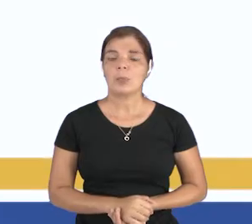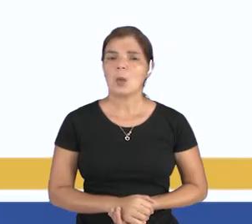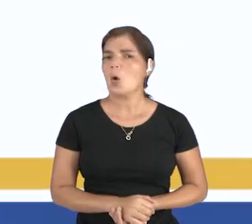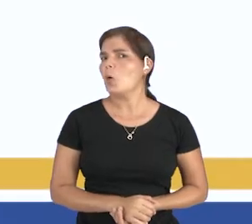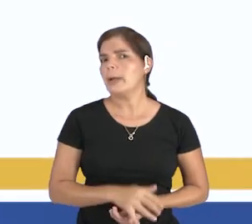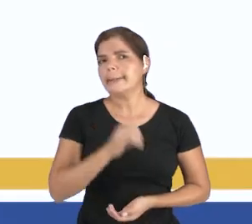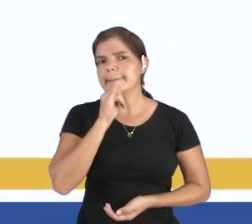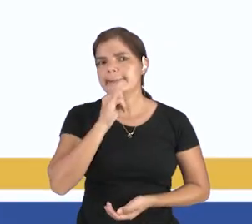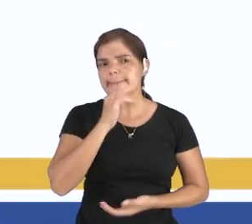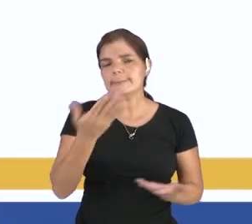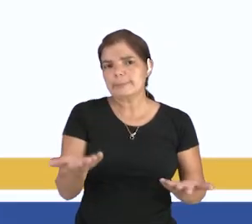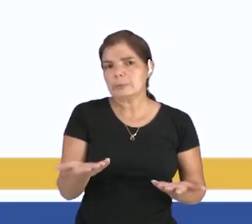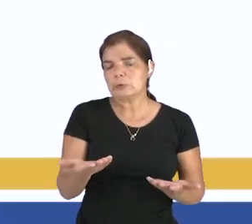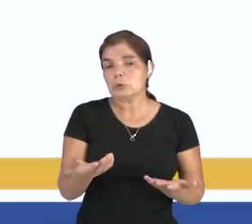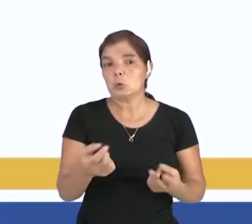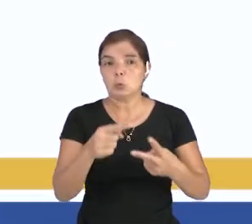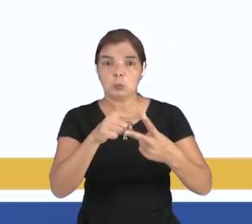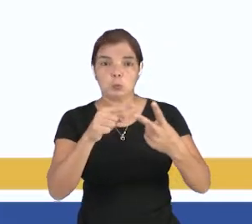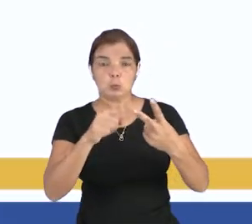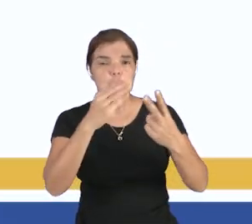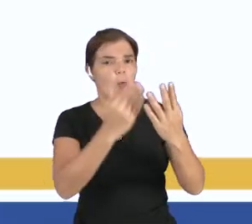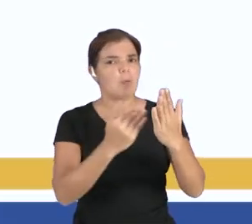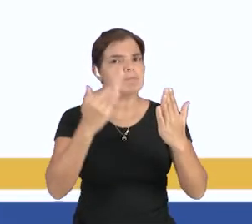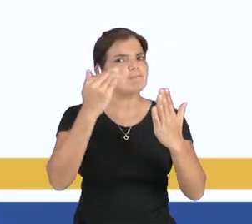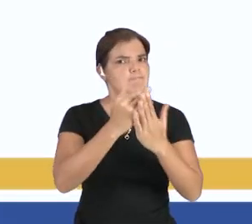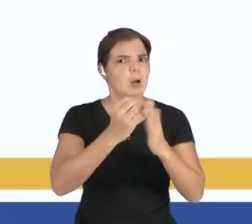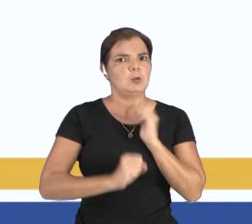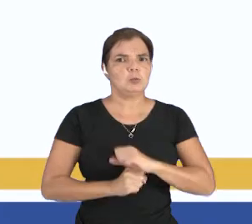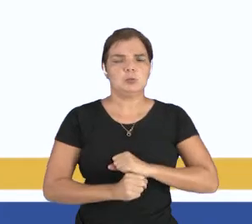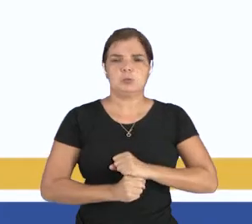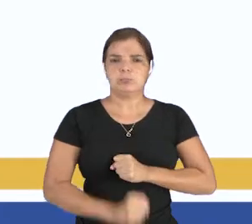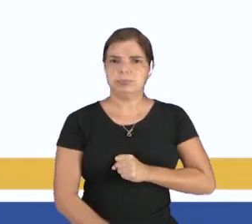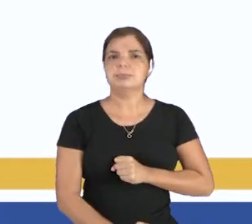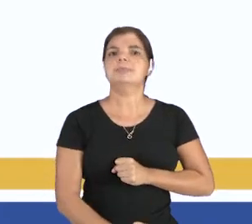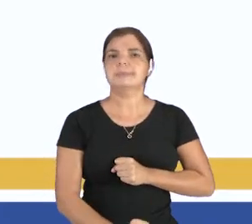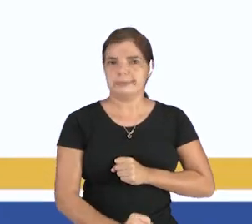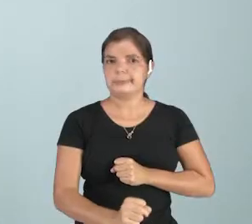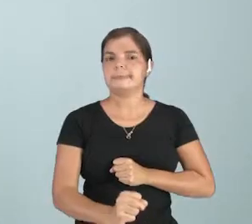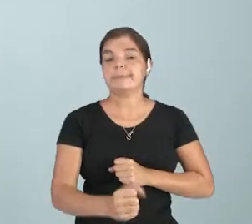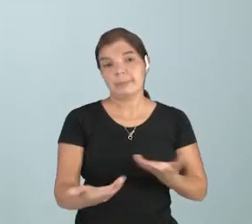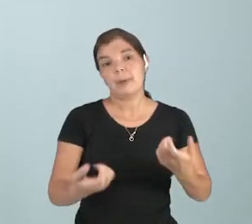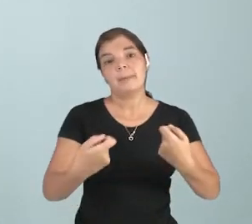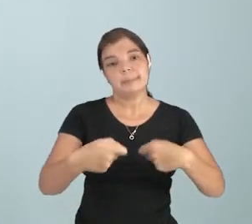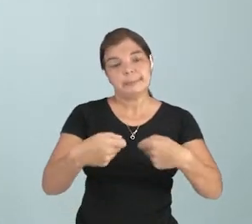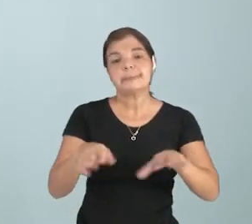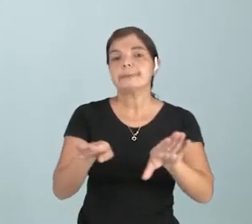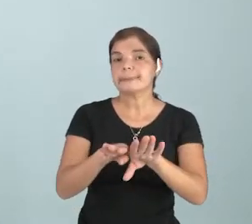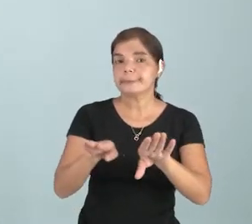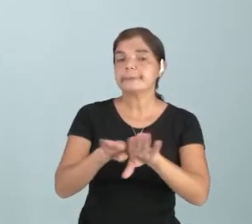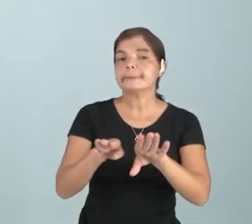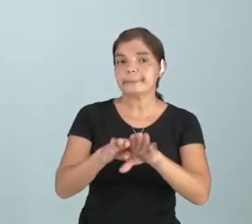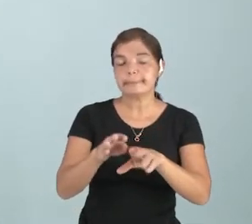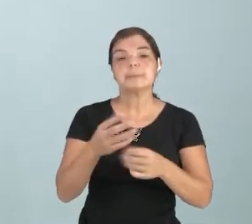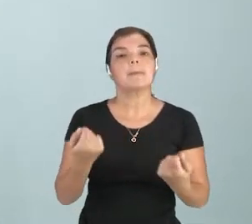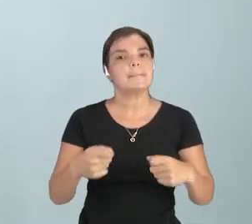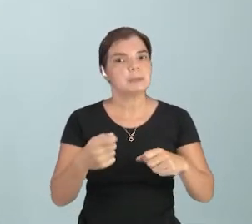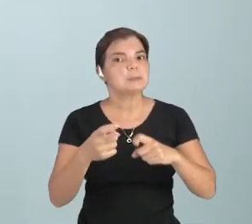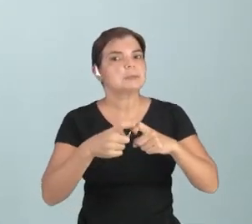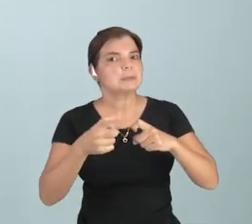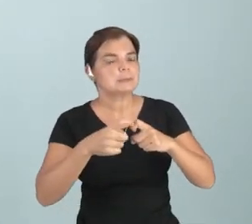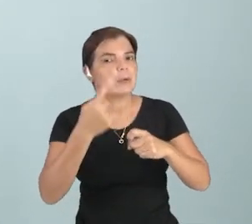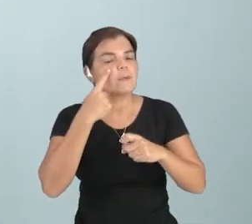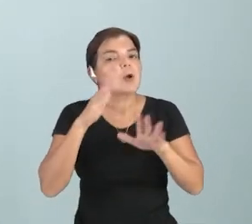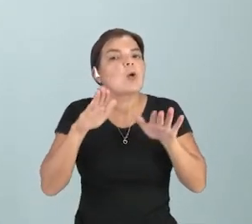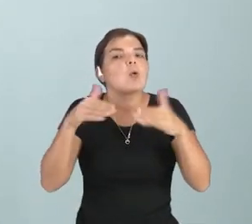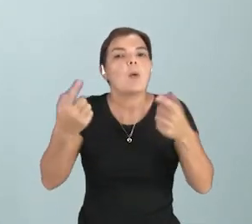2 ou mais perdas de gravidez, né? Se a mulher teve 2 ou mais perdas de gravidez, ela também precisa buscar um aconselhamento genético,